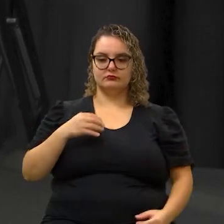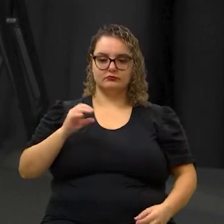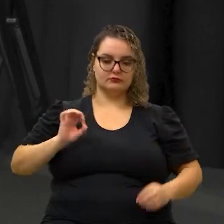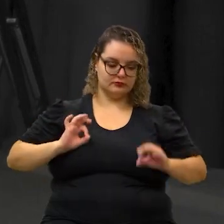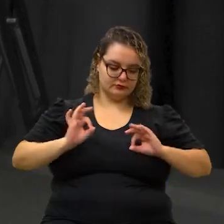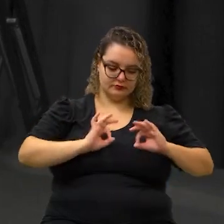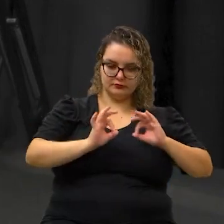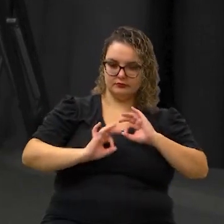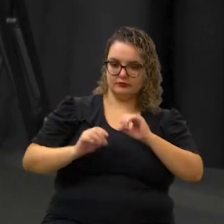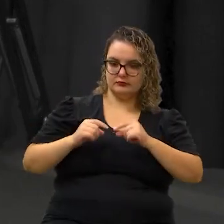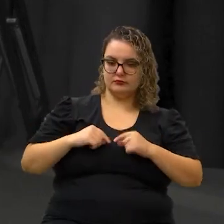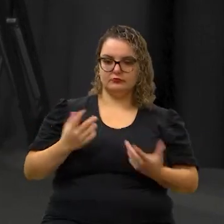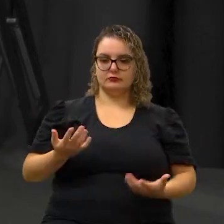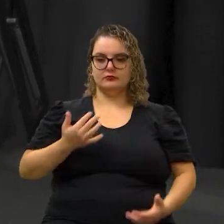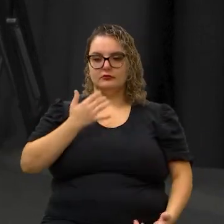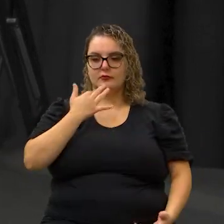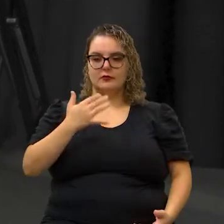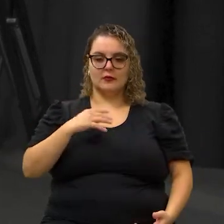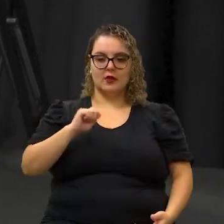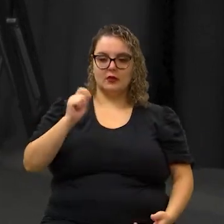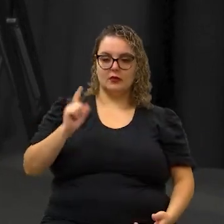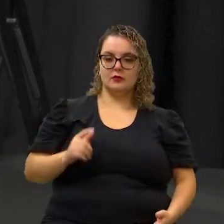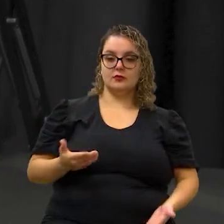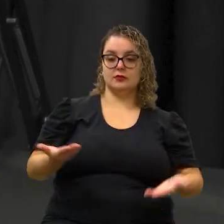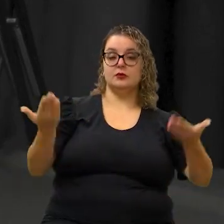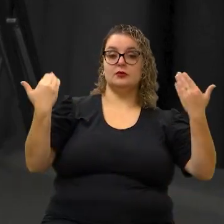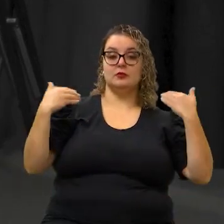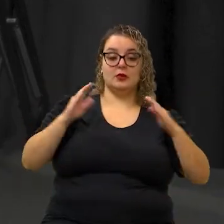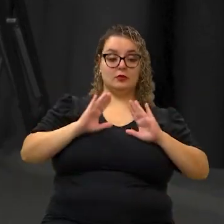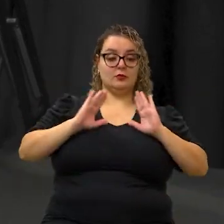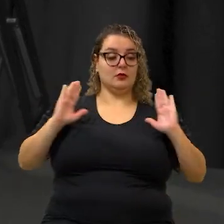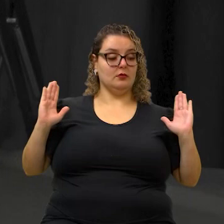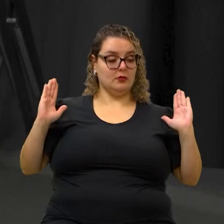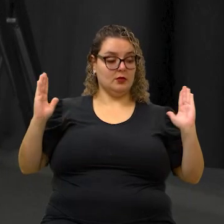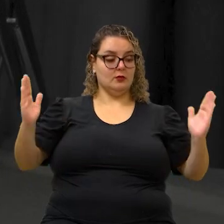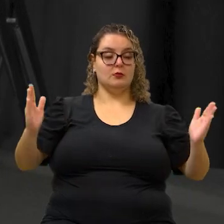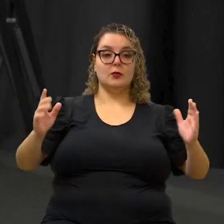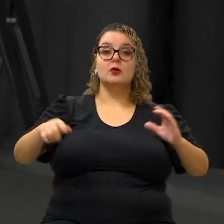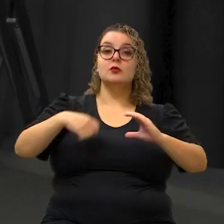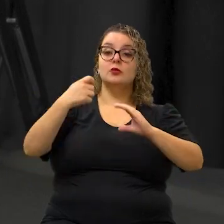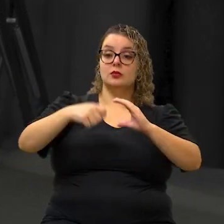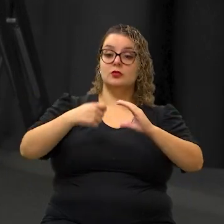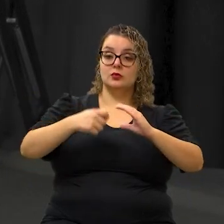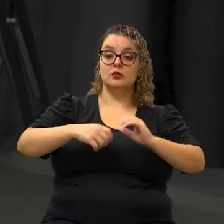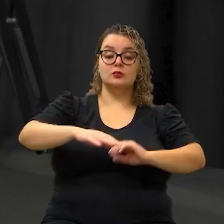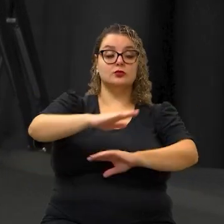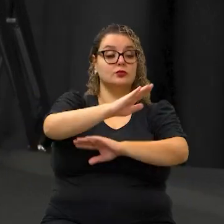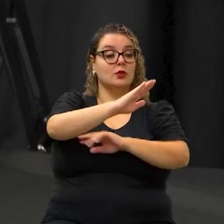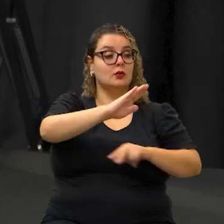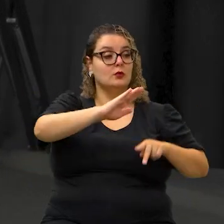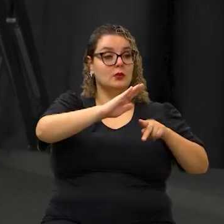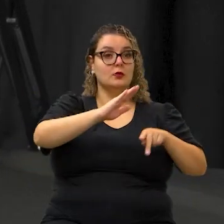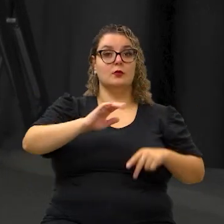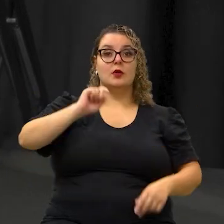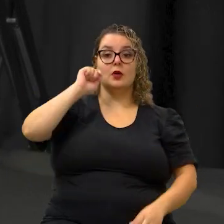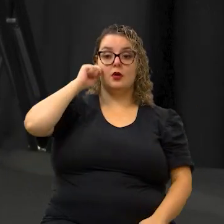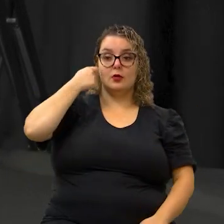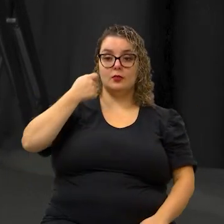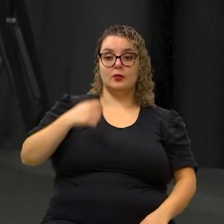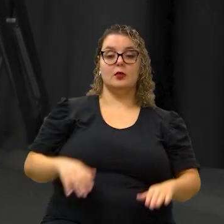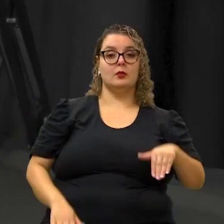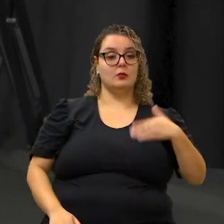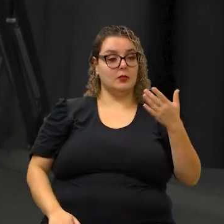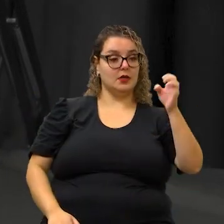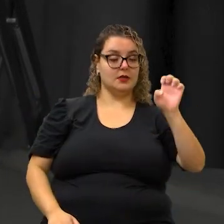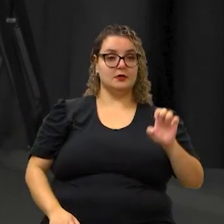meio que onça, meio que cor azul marinho. E ao fundo nós temos aqui o estúdio Na Casa do Povo, todo em preto